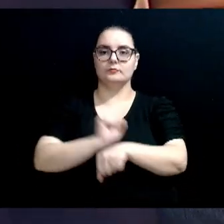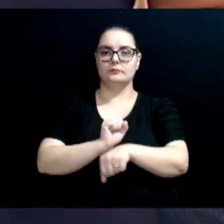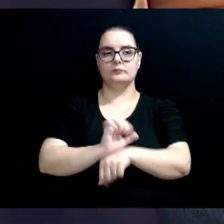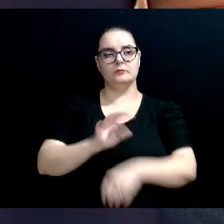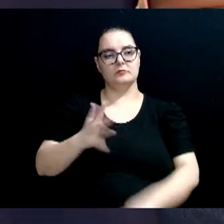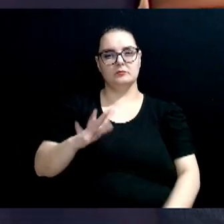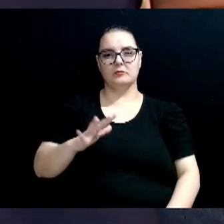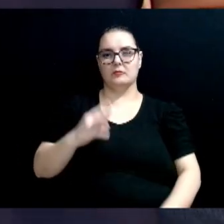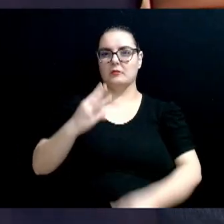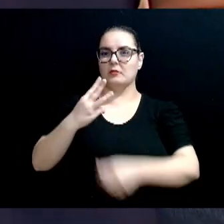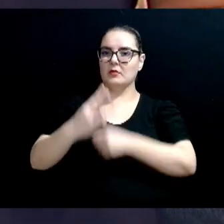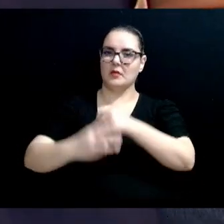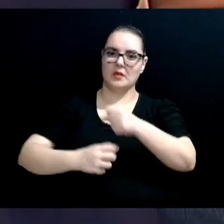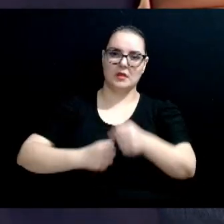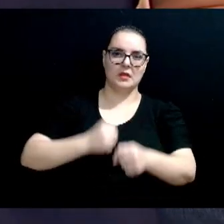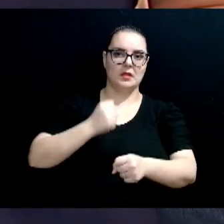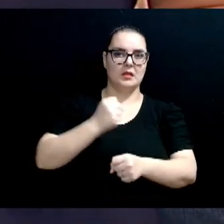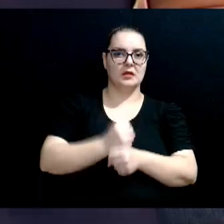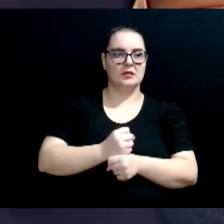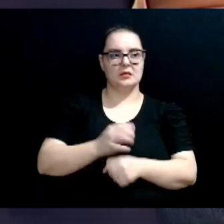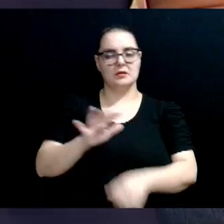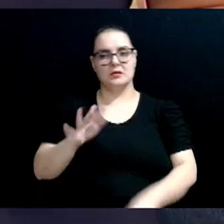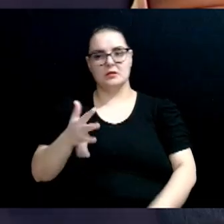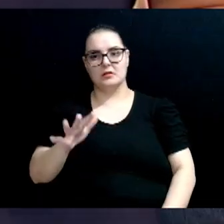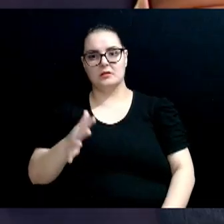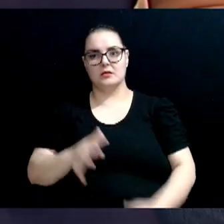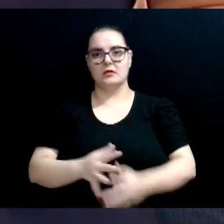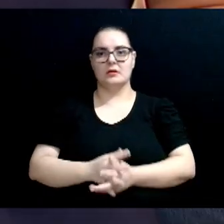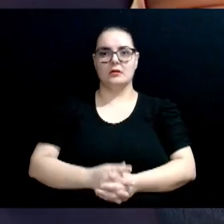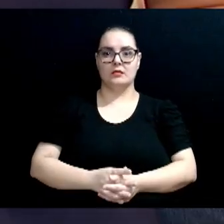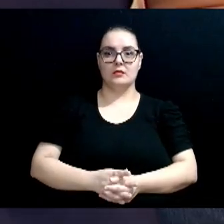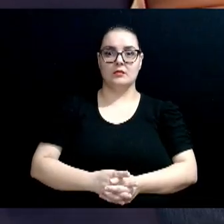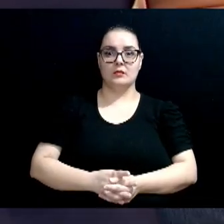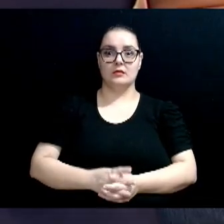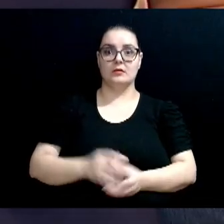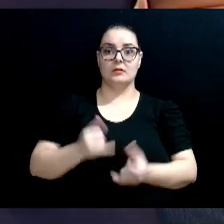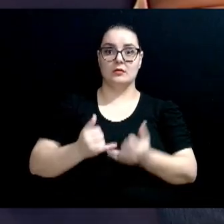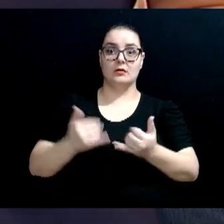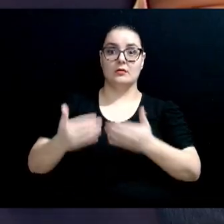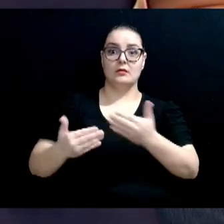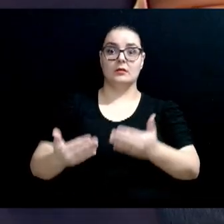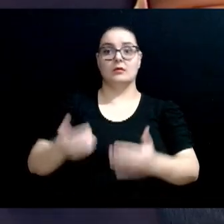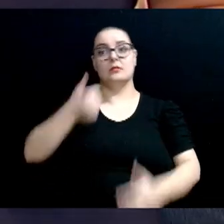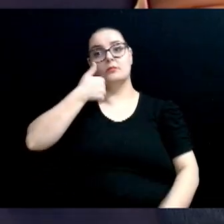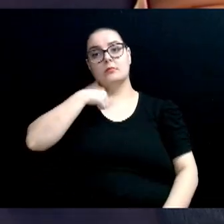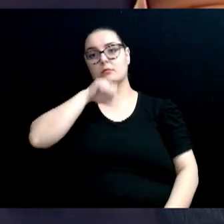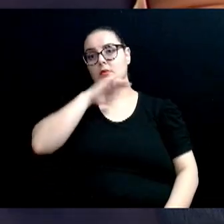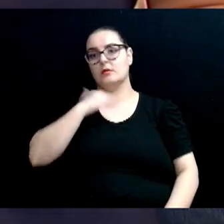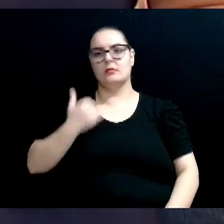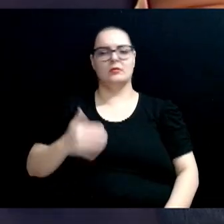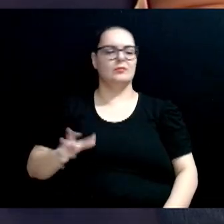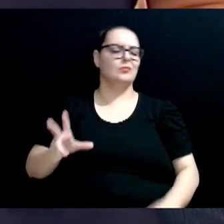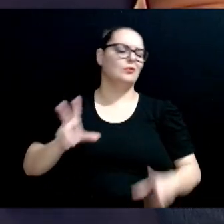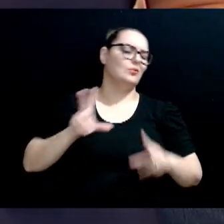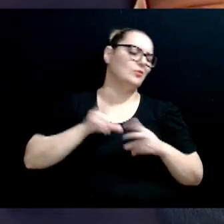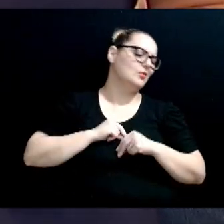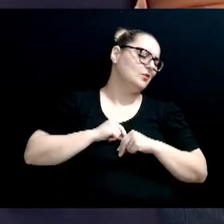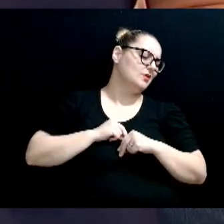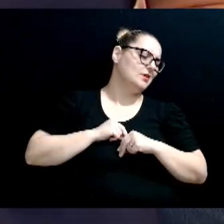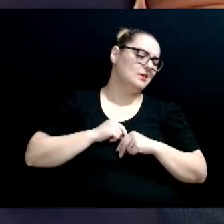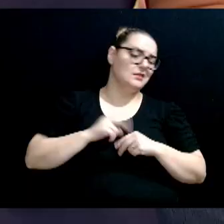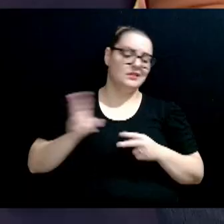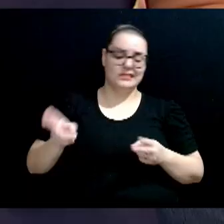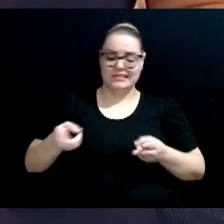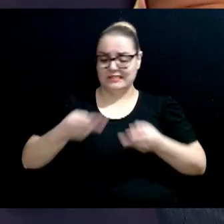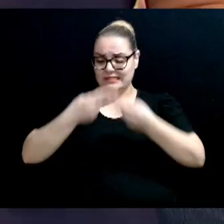uns 3 anos, né? E aí, no meio do caminho, eu perdi minha mãe. Foi muito, muito, muito traumático